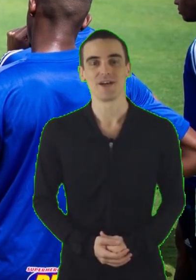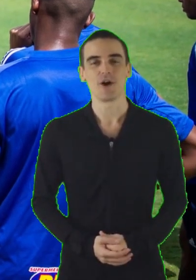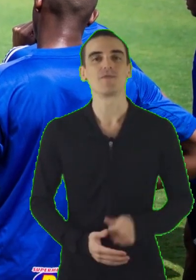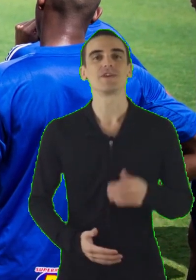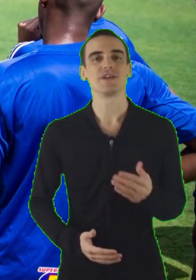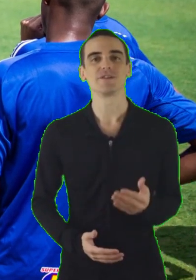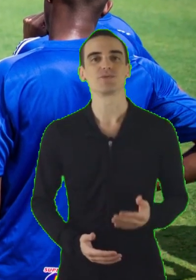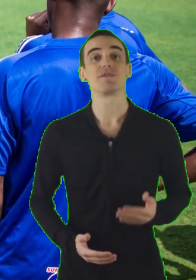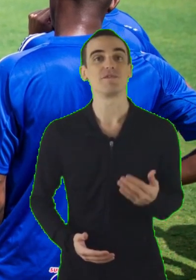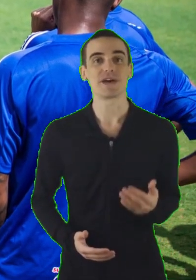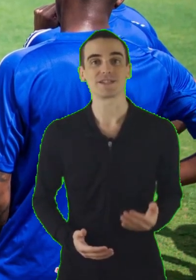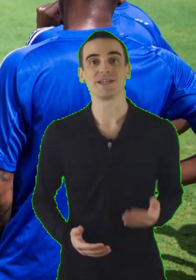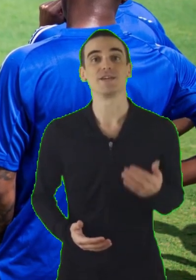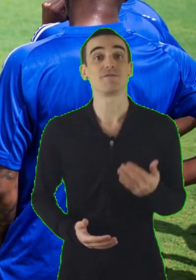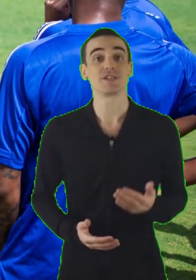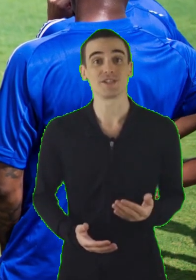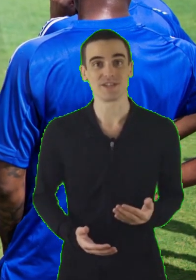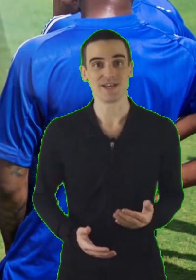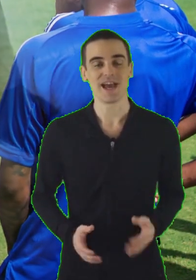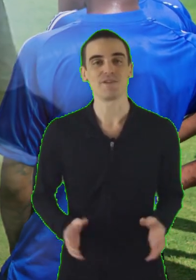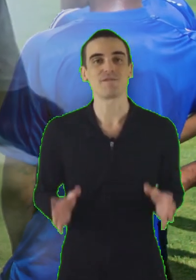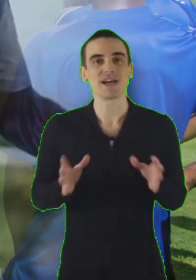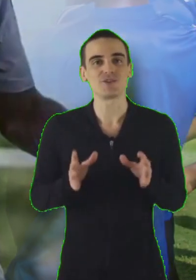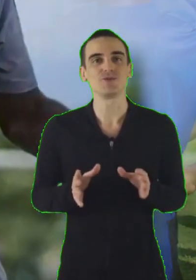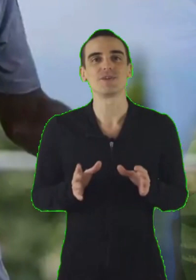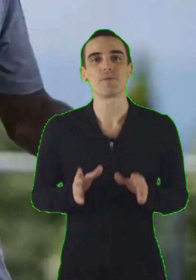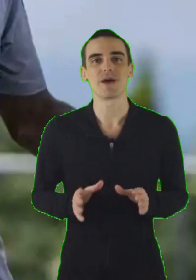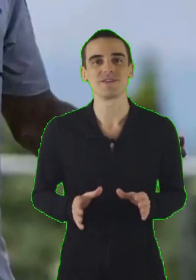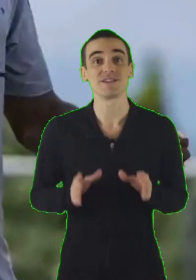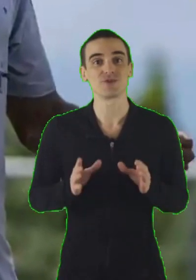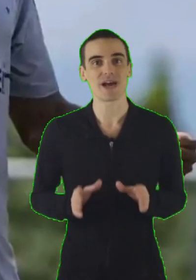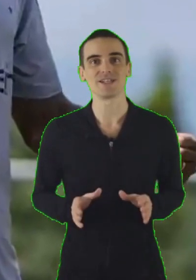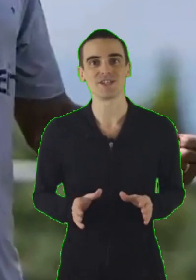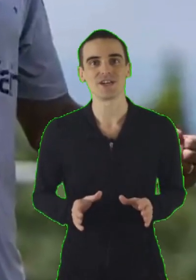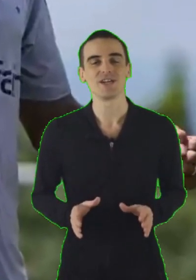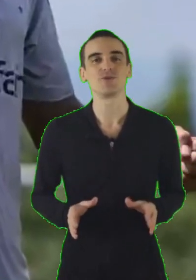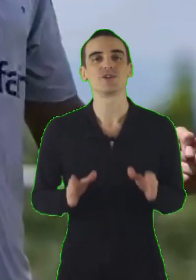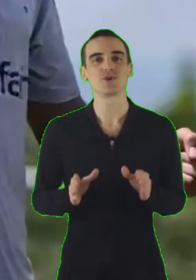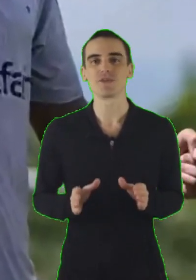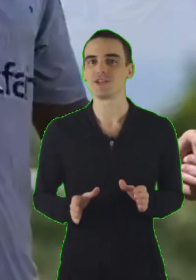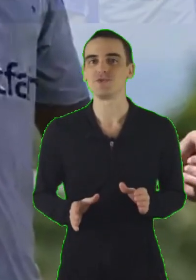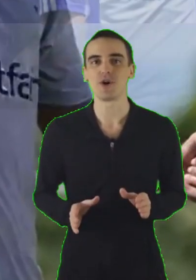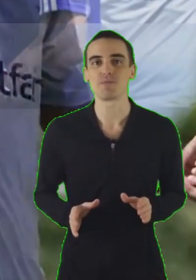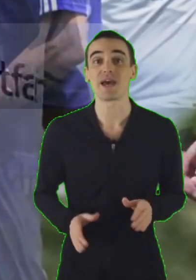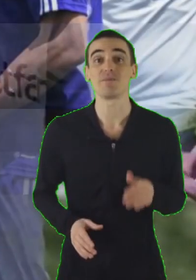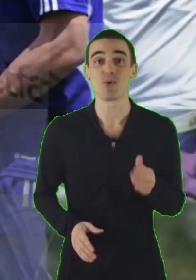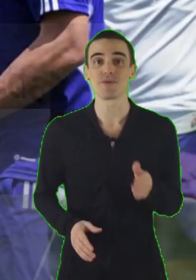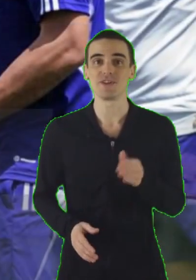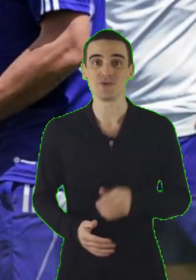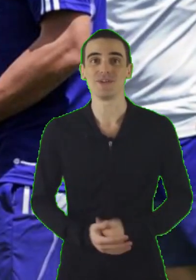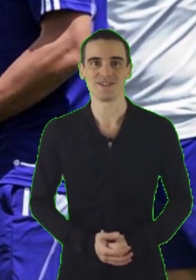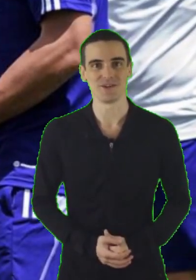pela 18ª rodada do Campeonato Brasileiro. O Cruzeiro volta a jogar no Mineirão, onde ainda não venceu e nem fez gols nesta